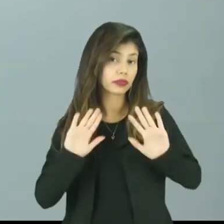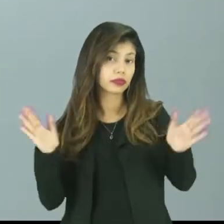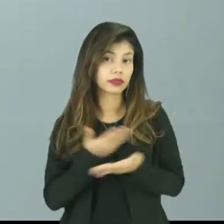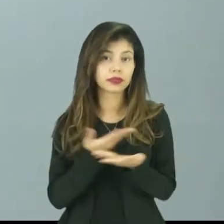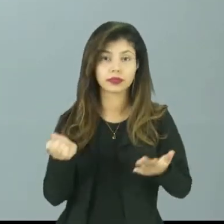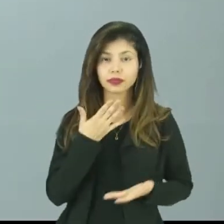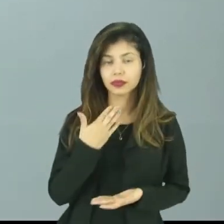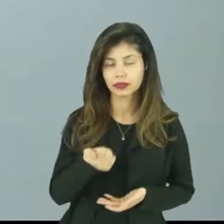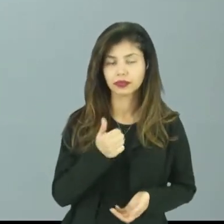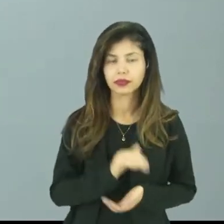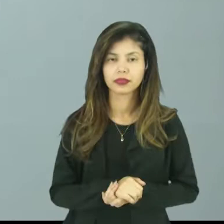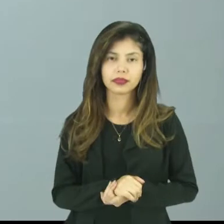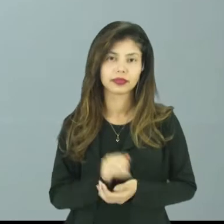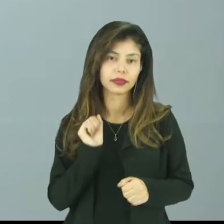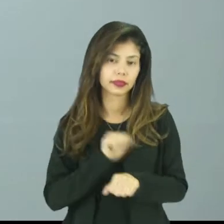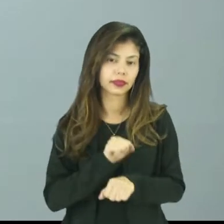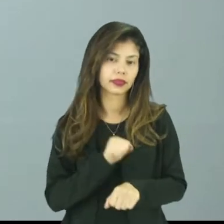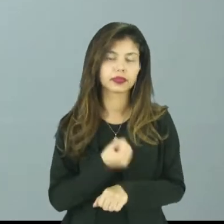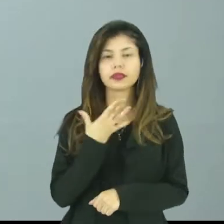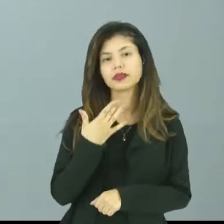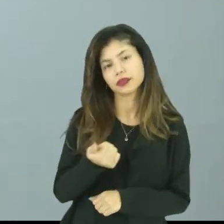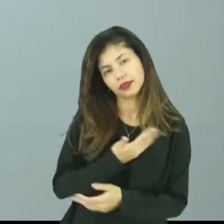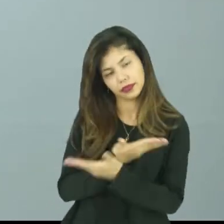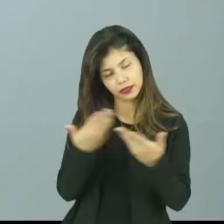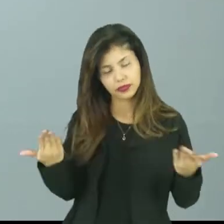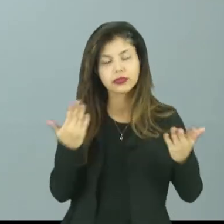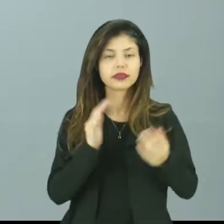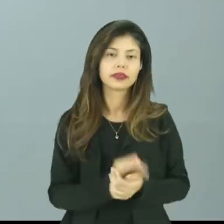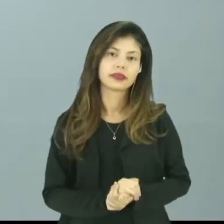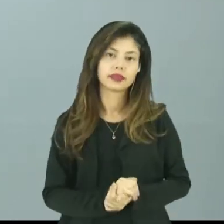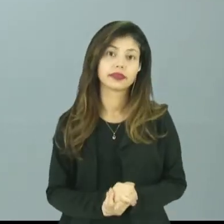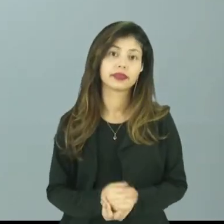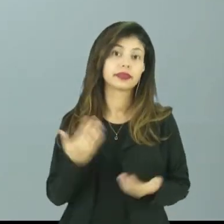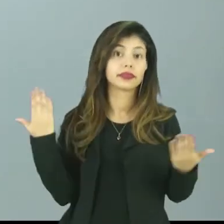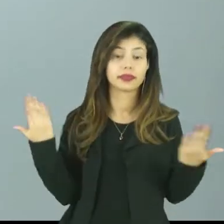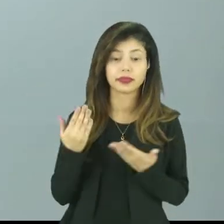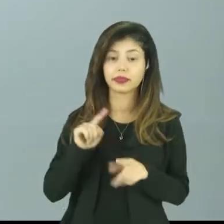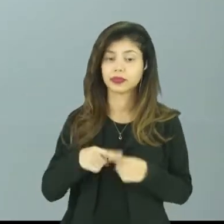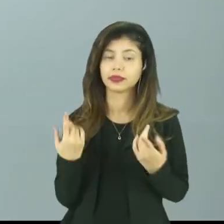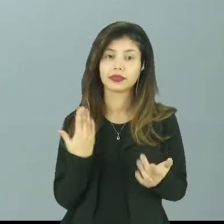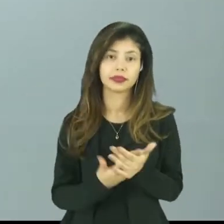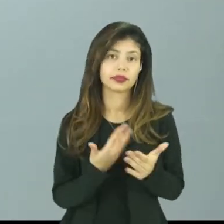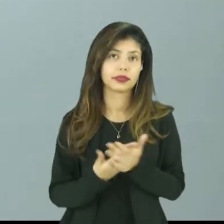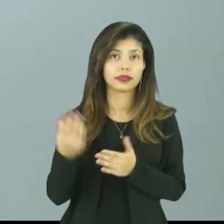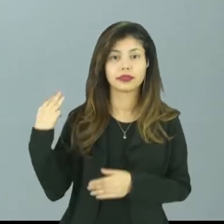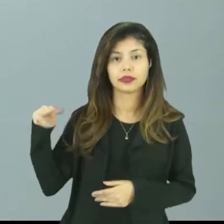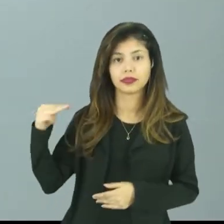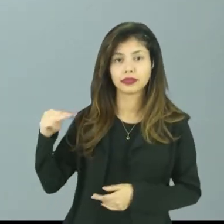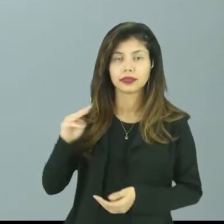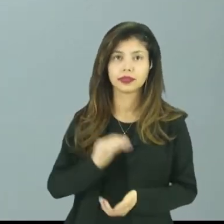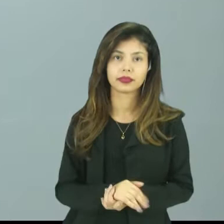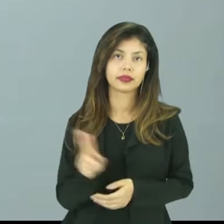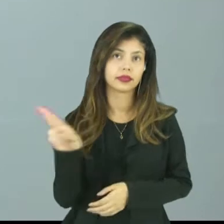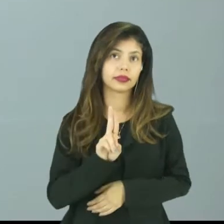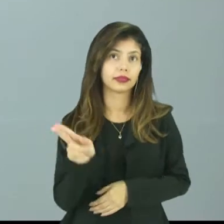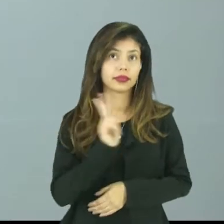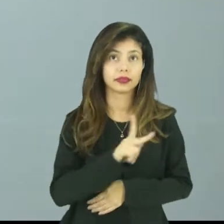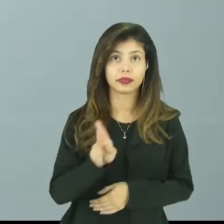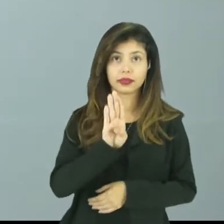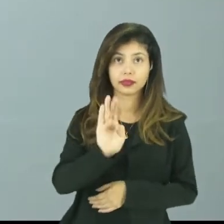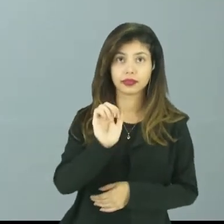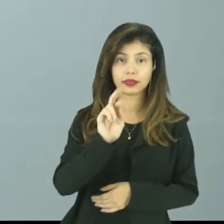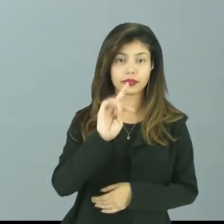Olá pessoal, tudo bem? Eu espero que esteja tudo bem com vocês. Nós vamos a mais uma aula de matemática. Meu nome é